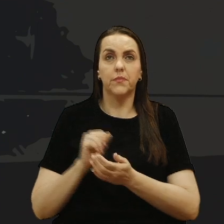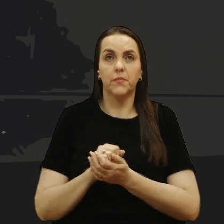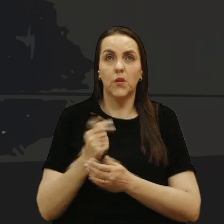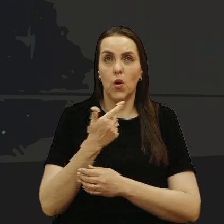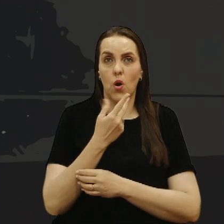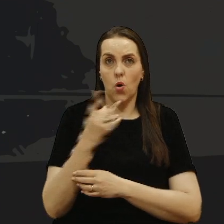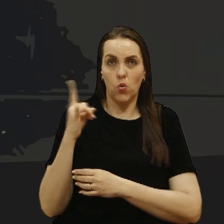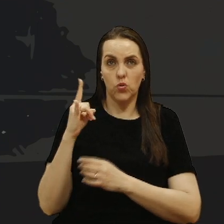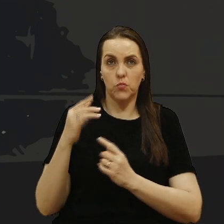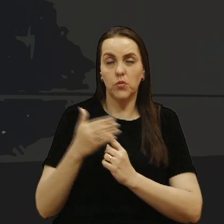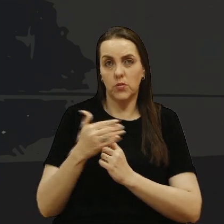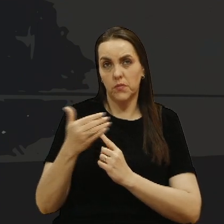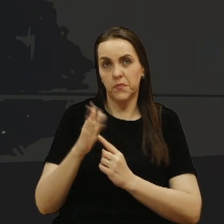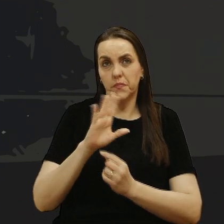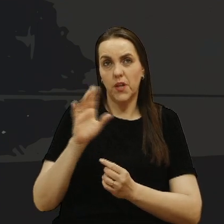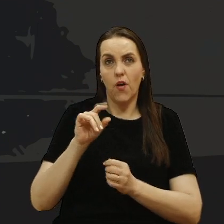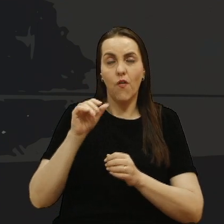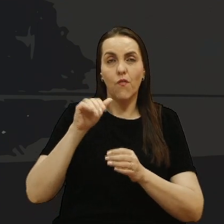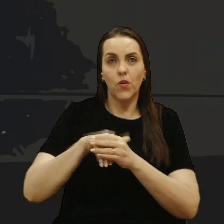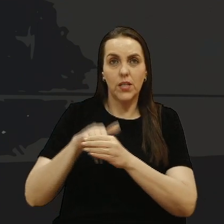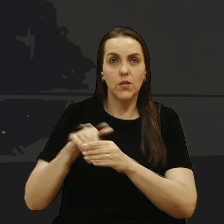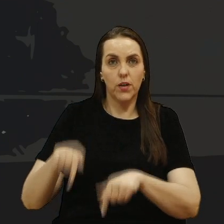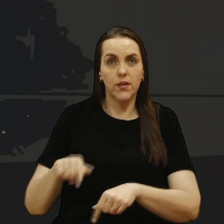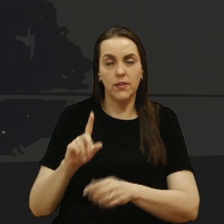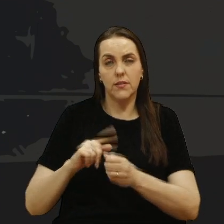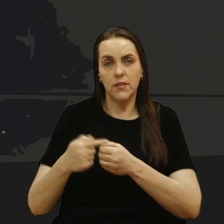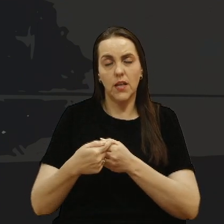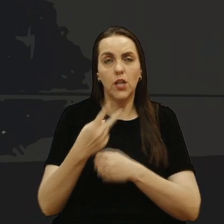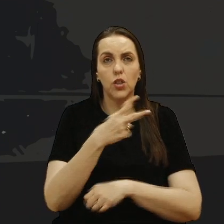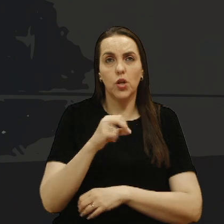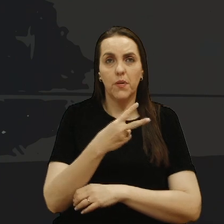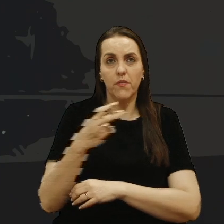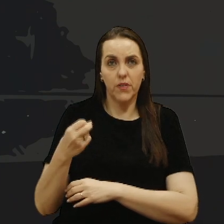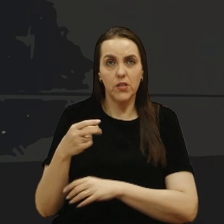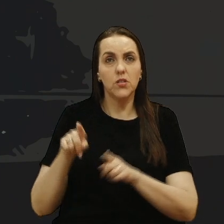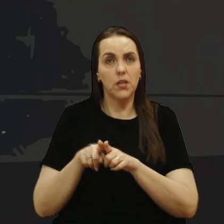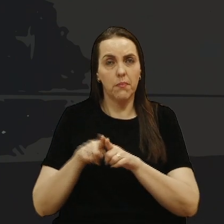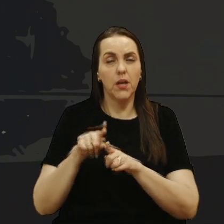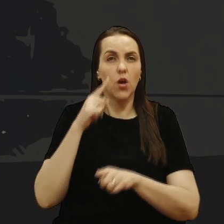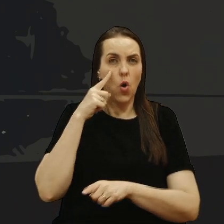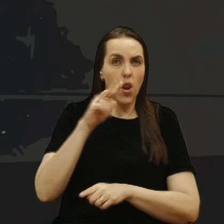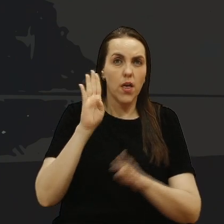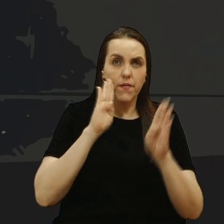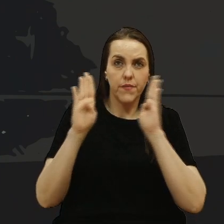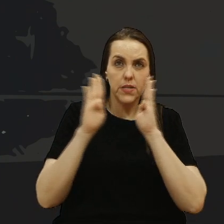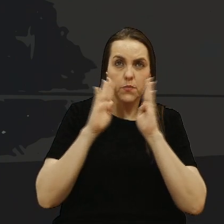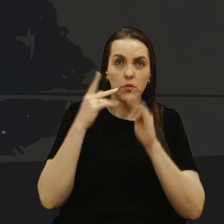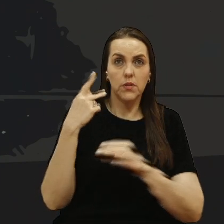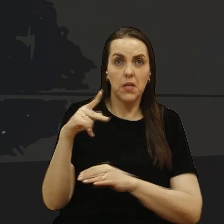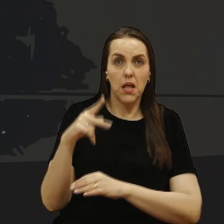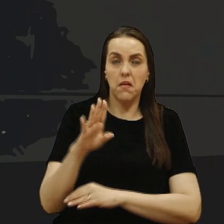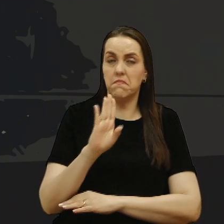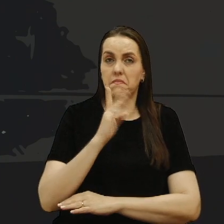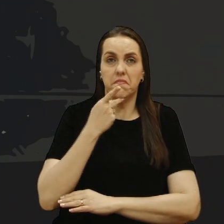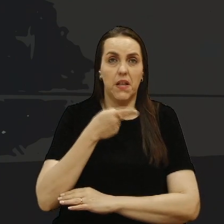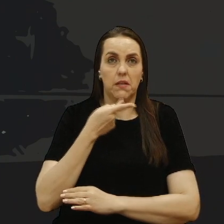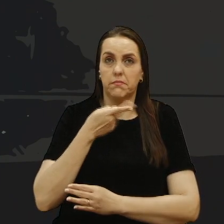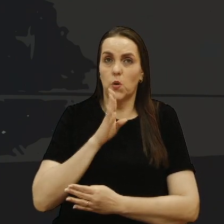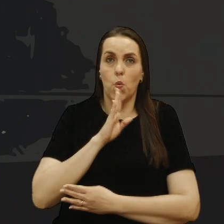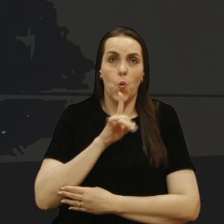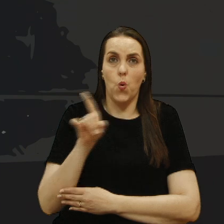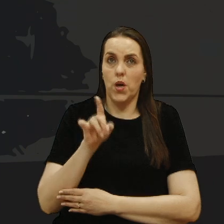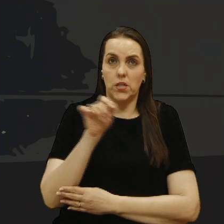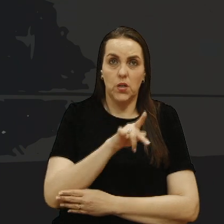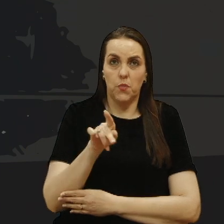da cidade, inclusive em 2020, né? Eu vi lá, dei uma olhadinha no Facebook dela. Confesso que não conheço a professora, apenas